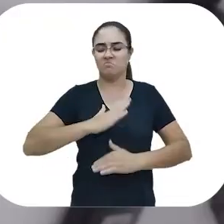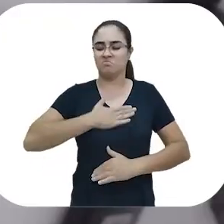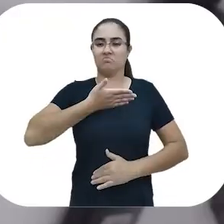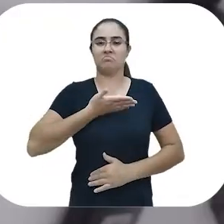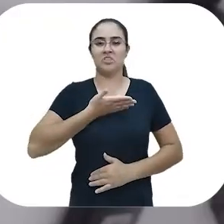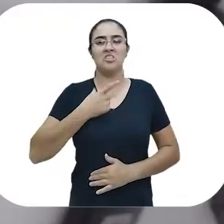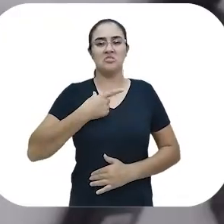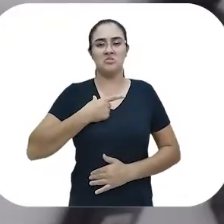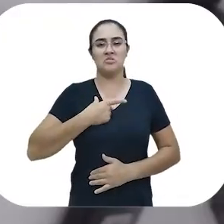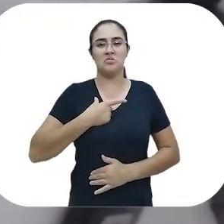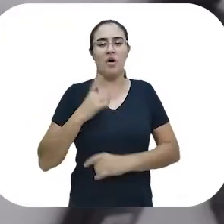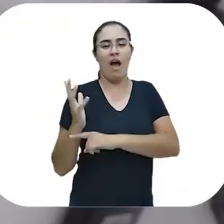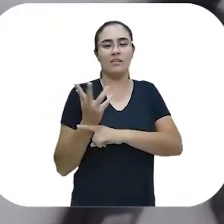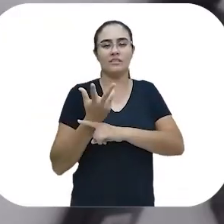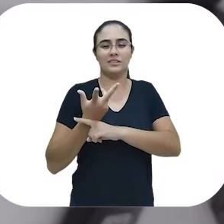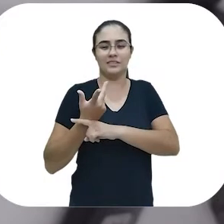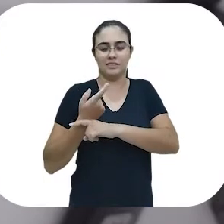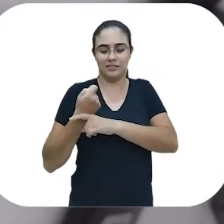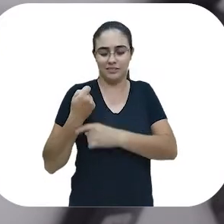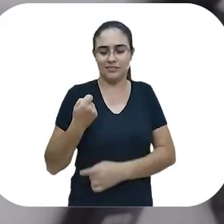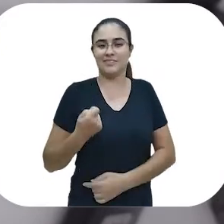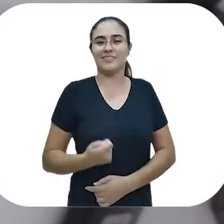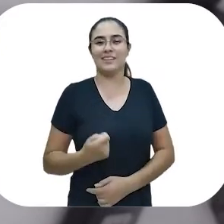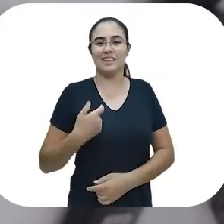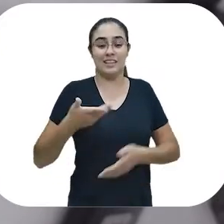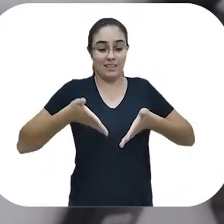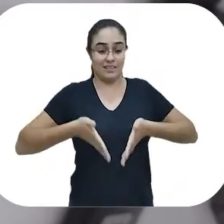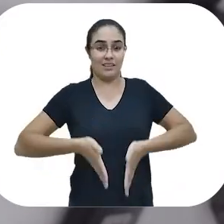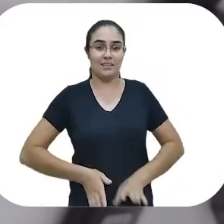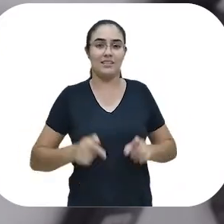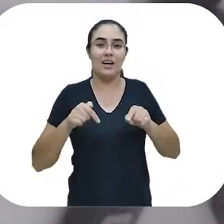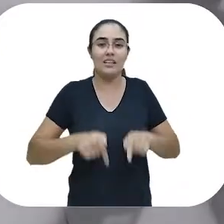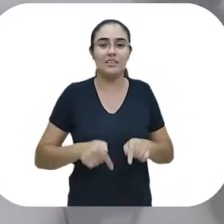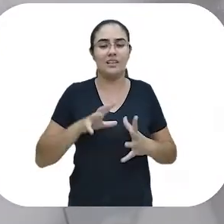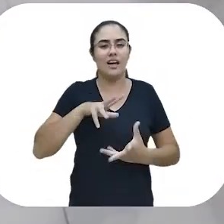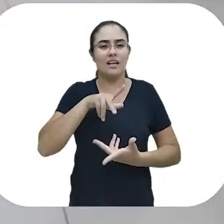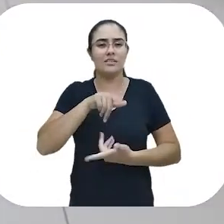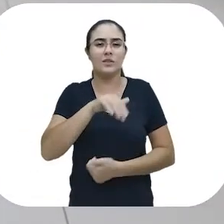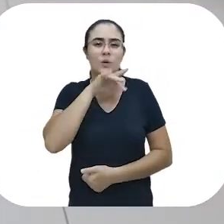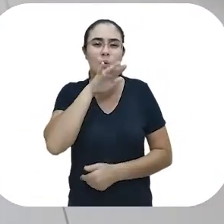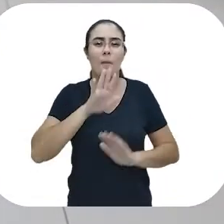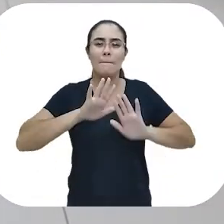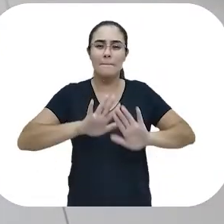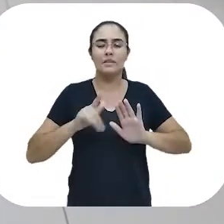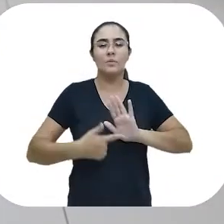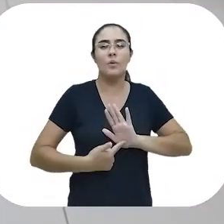que chegou a esse mundo em desatino, mas também em luz,